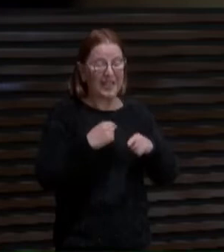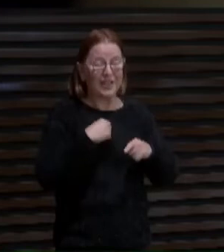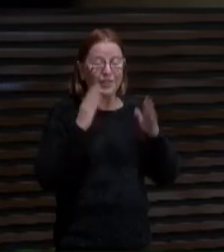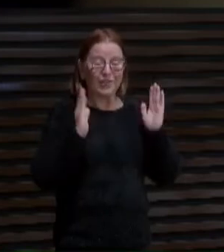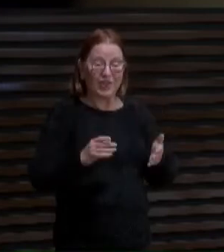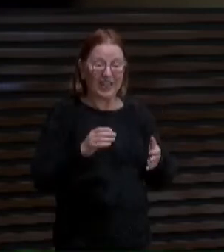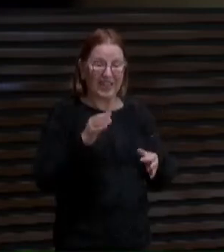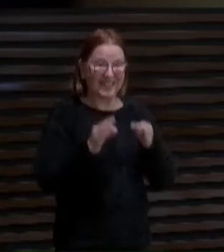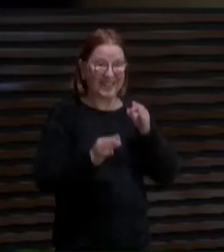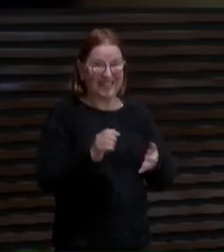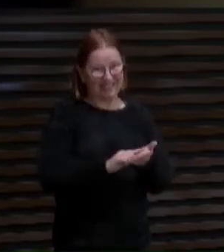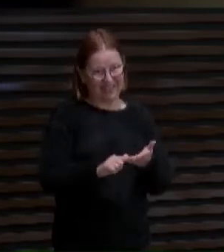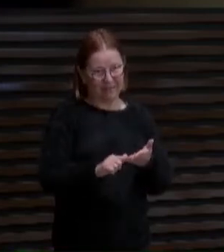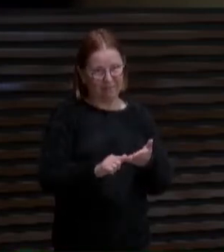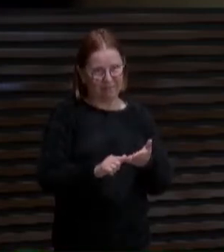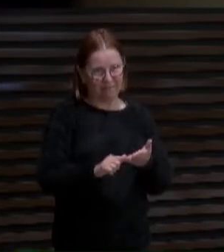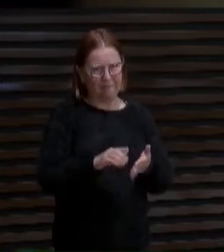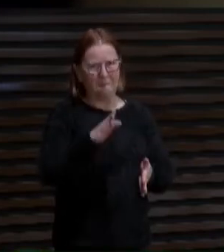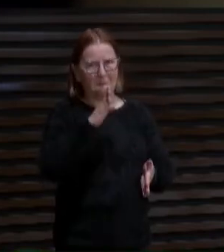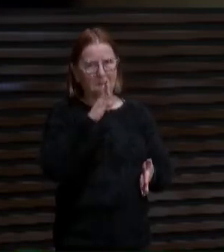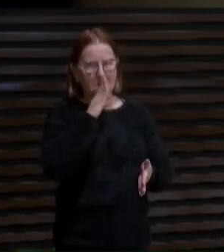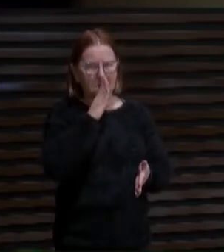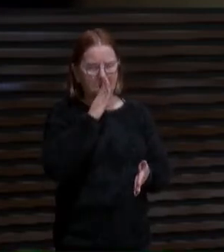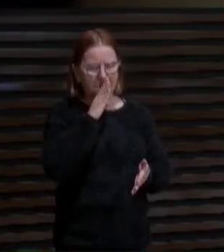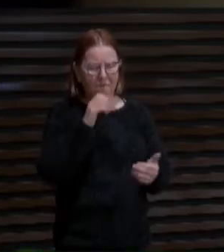boca Para de se defender